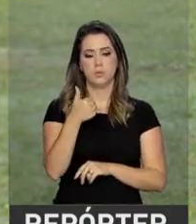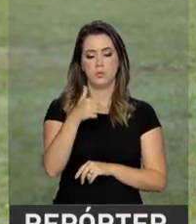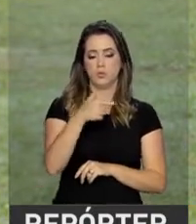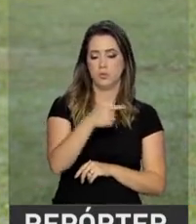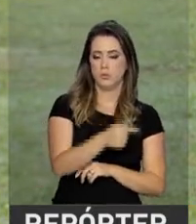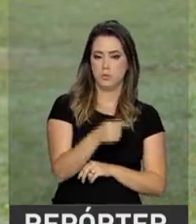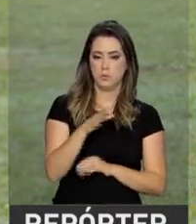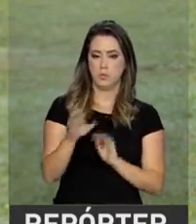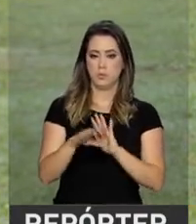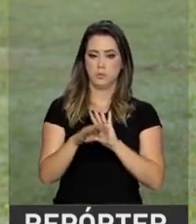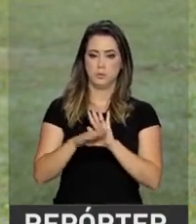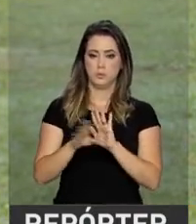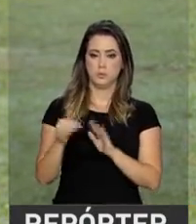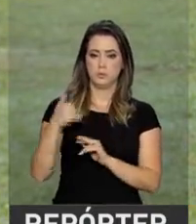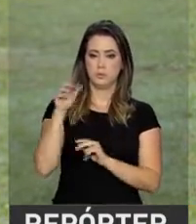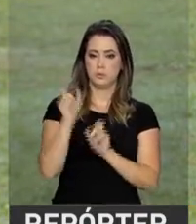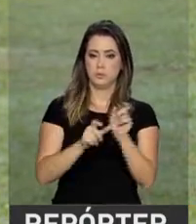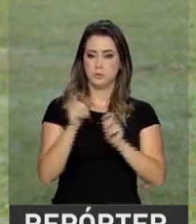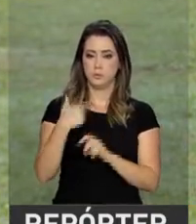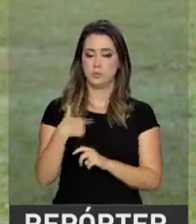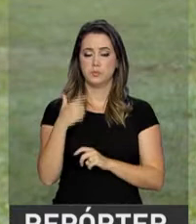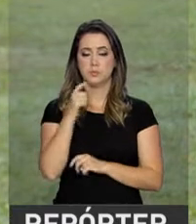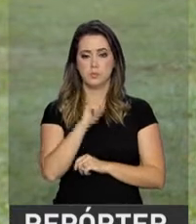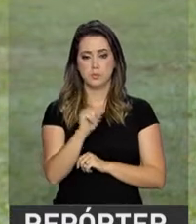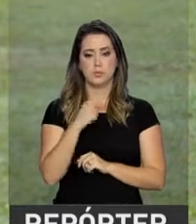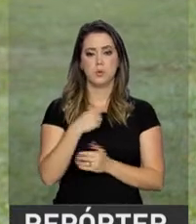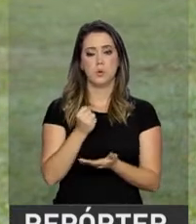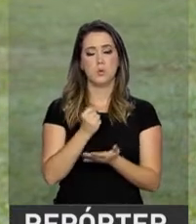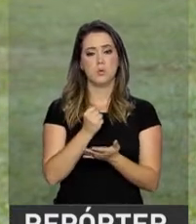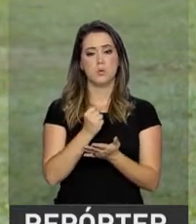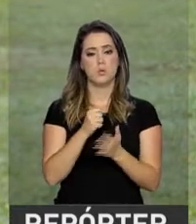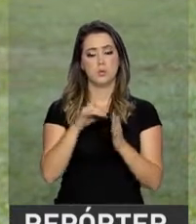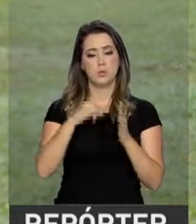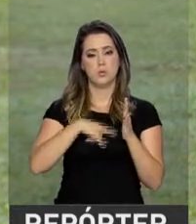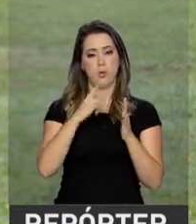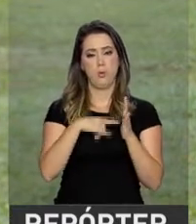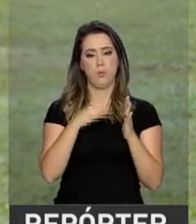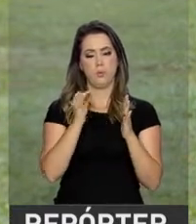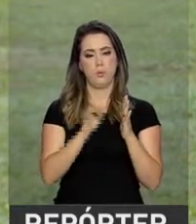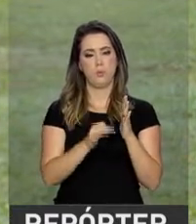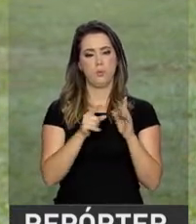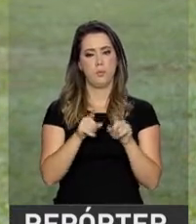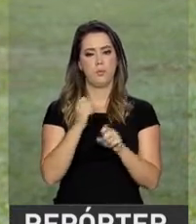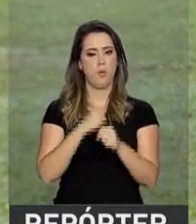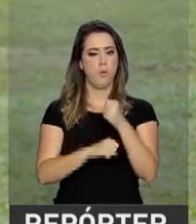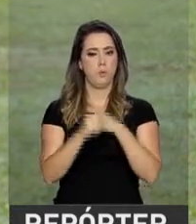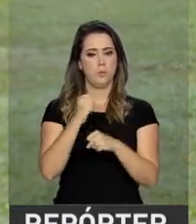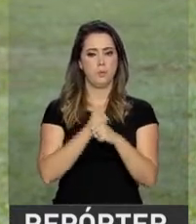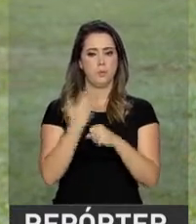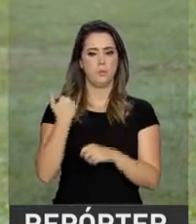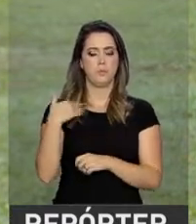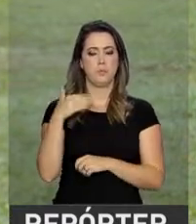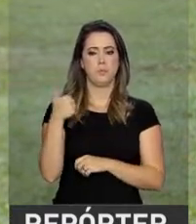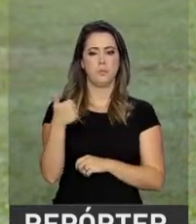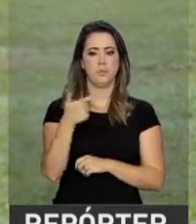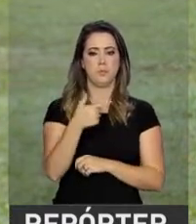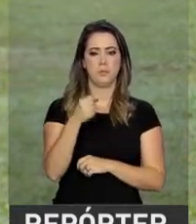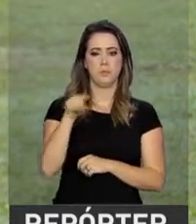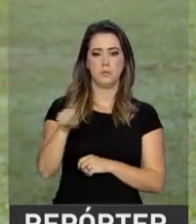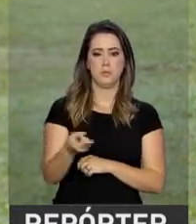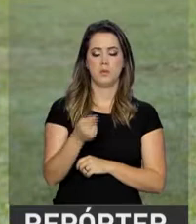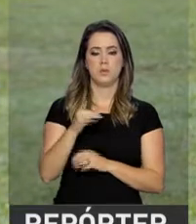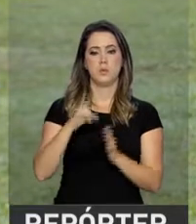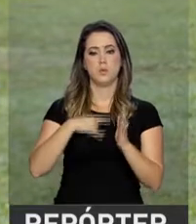direito a títulos provisórios e definitivos de terra só no ano passado foram emitidos mais de 120 mil títulos